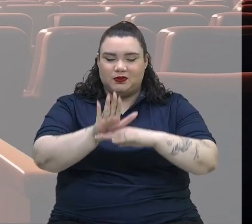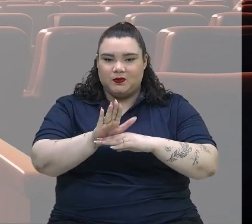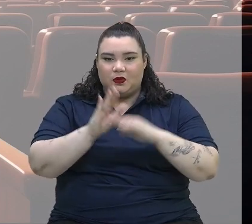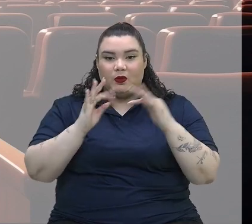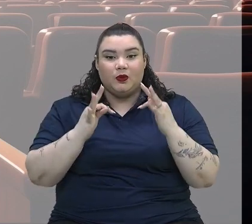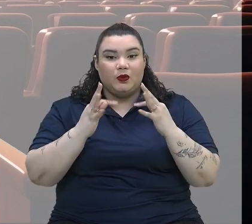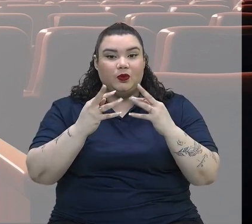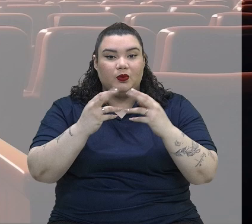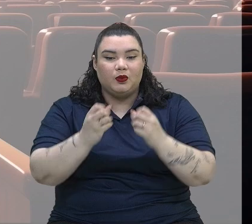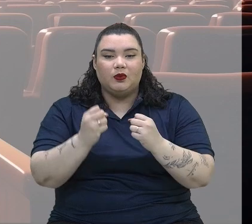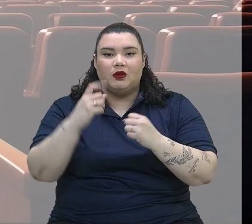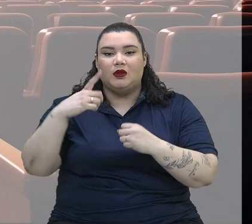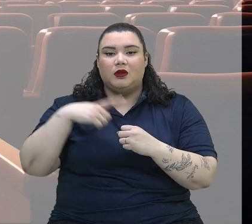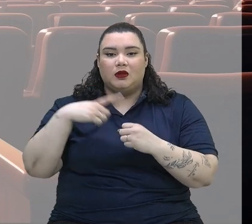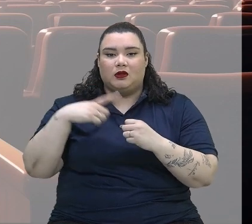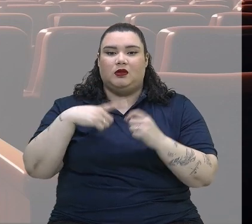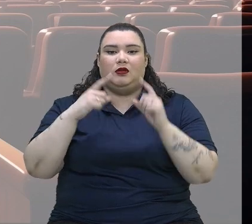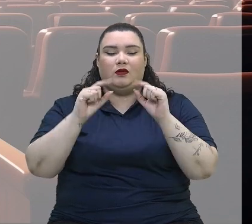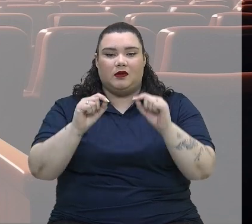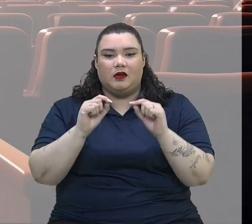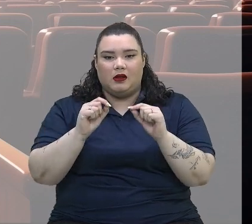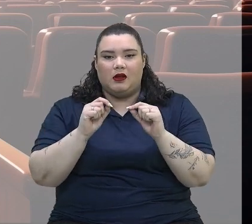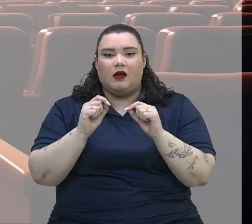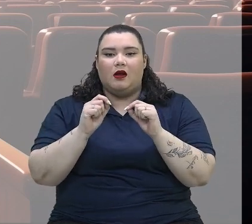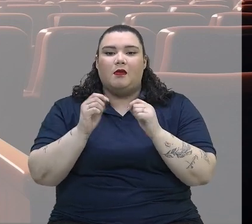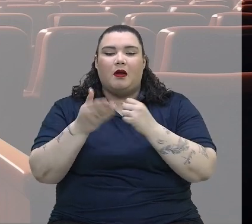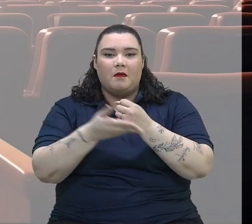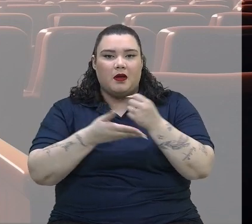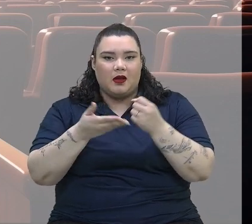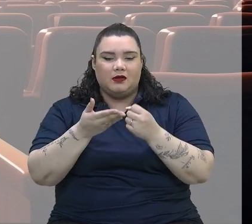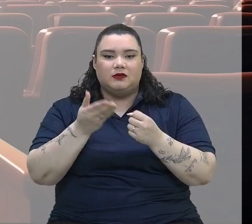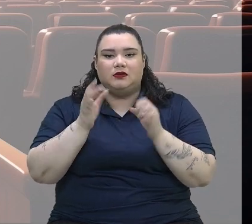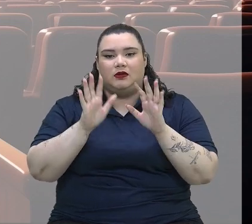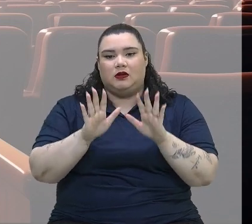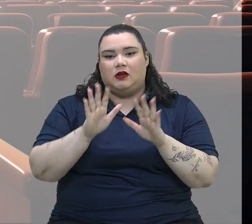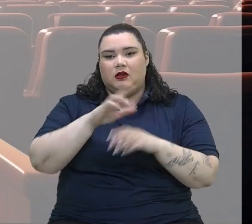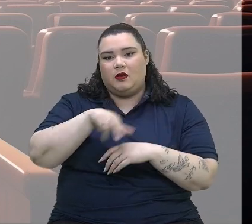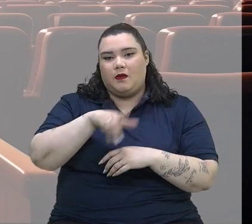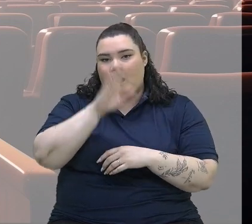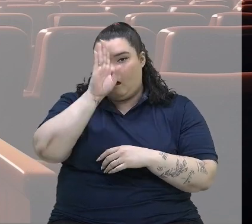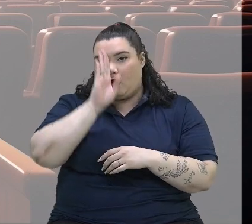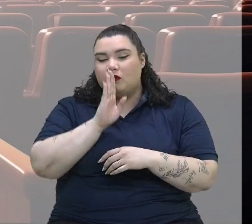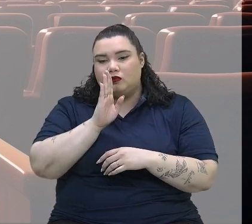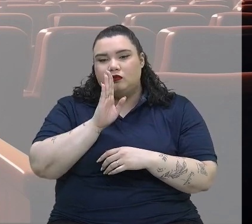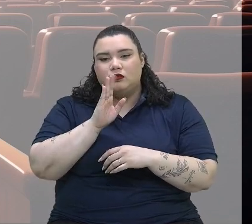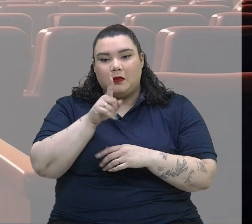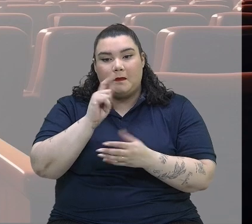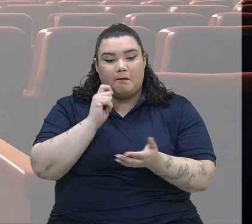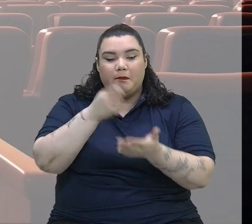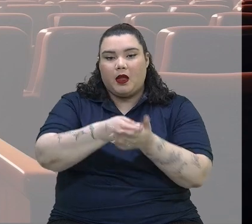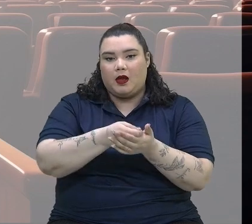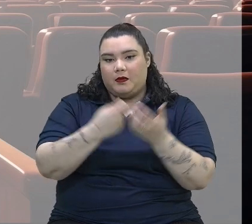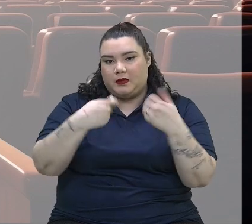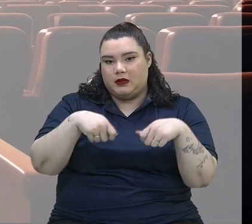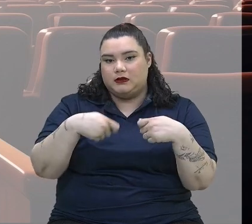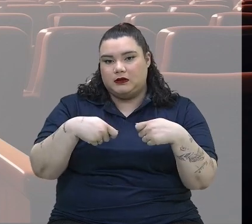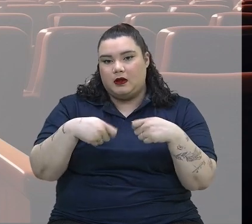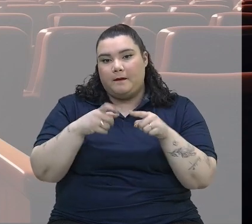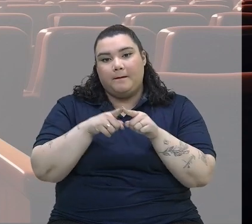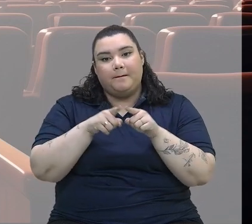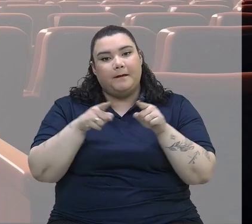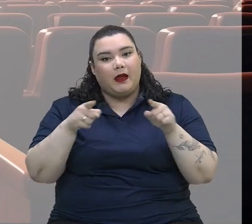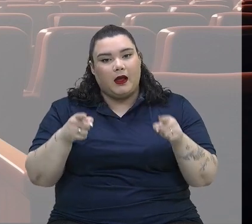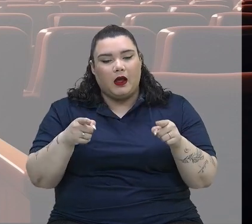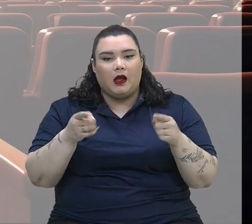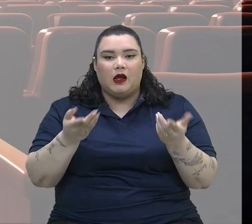aqui, gente, tem um fundamento. Não é gratuito. Claro, você paga o seu ingresso e também não é